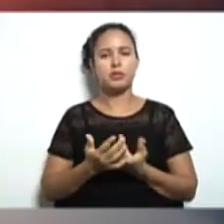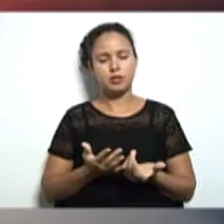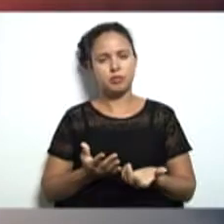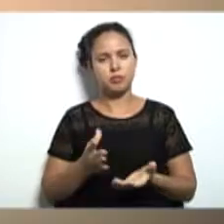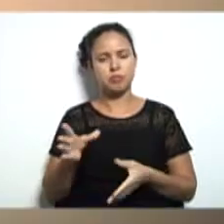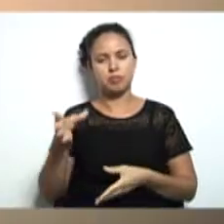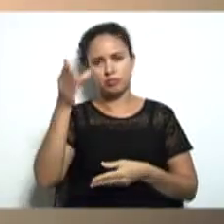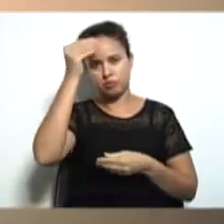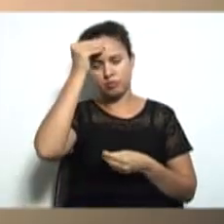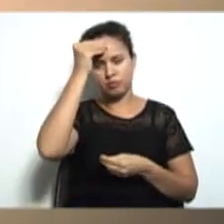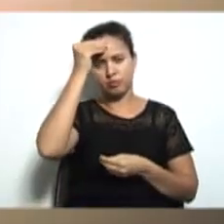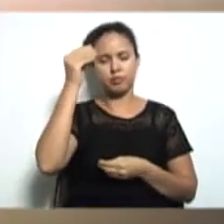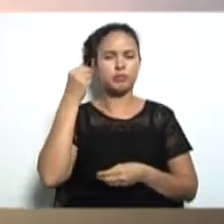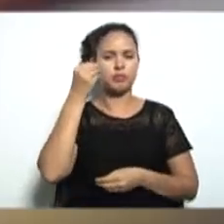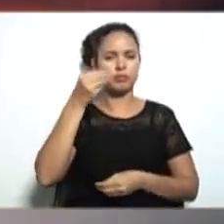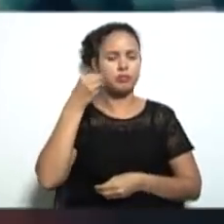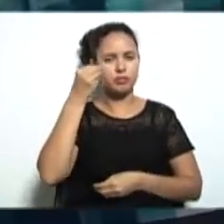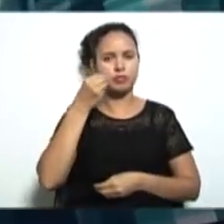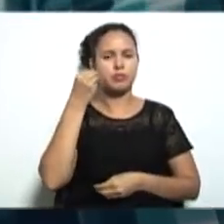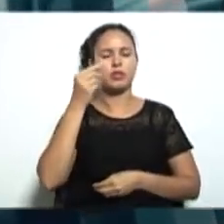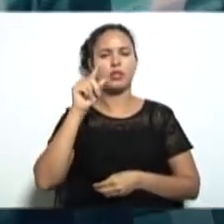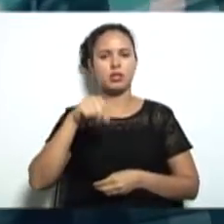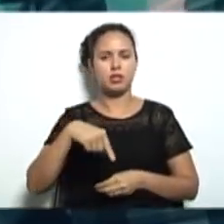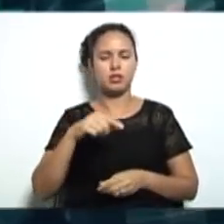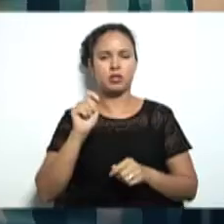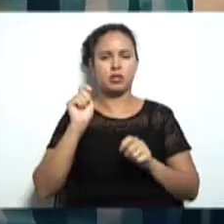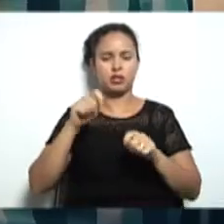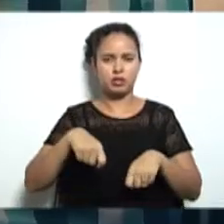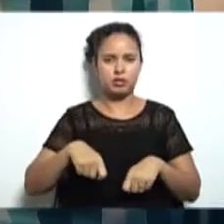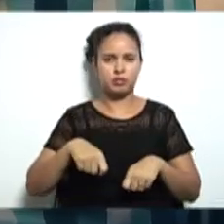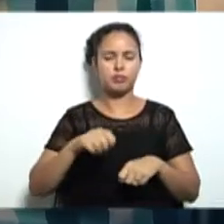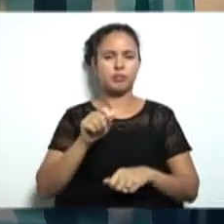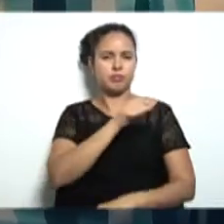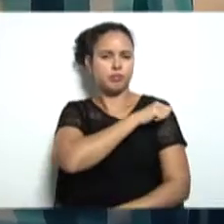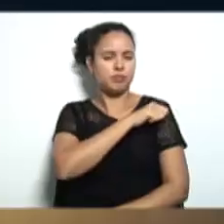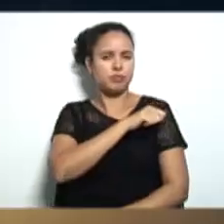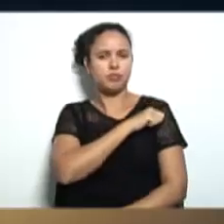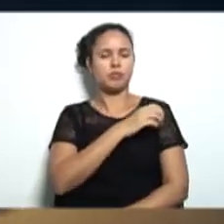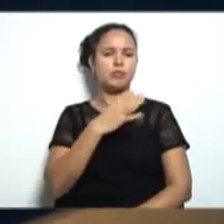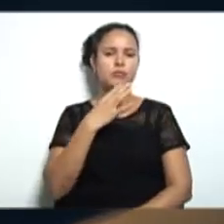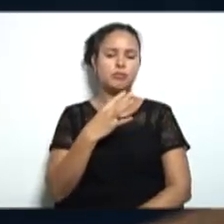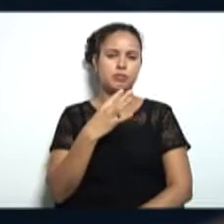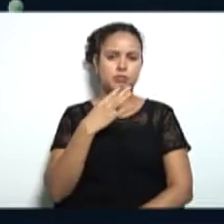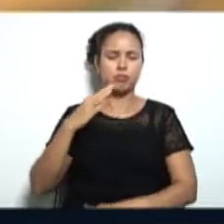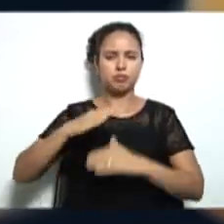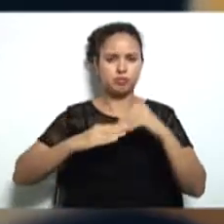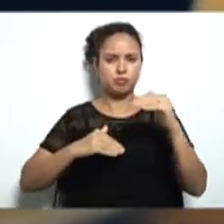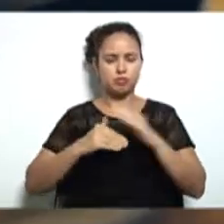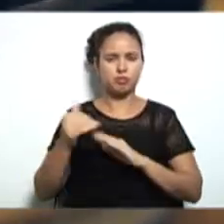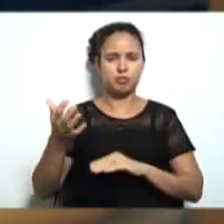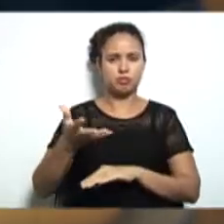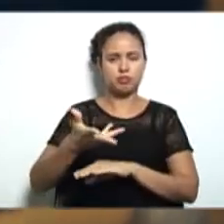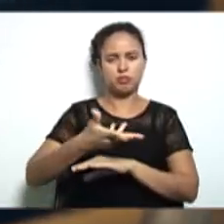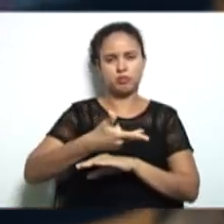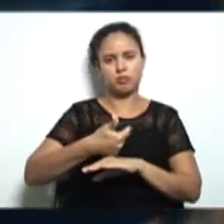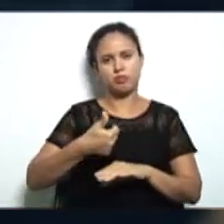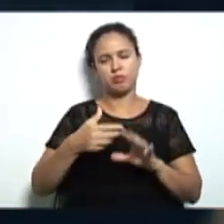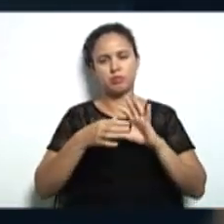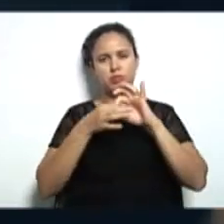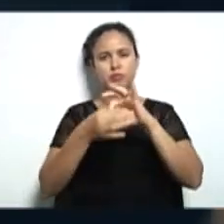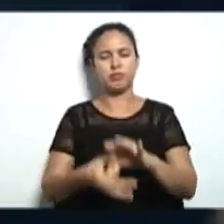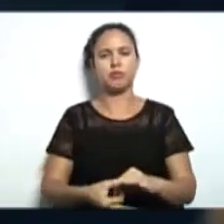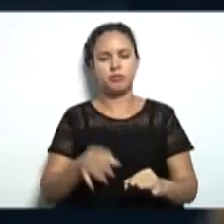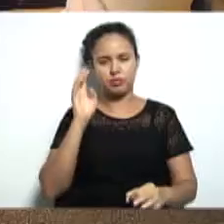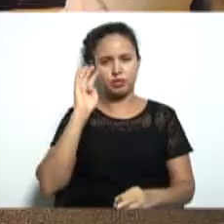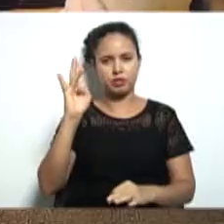experiência, essa fase possibilita para os estudantes conhecimento, competências e uma relação prática da teoria vista em